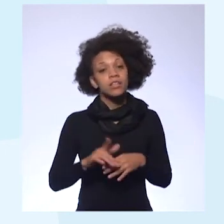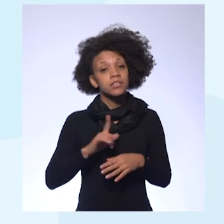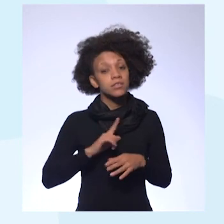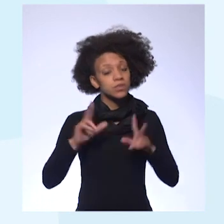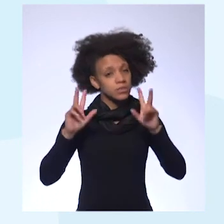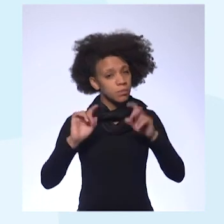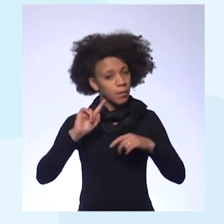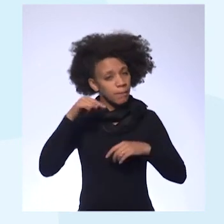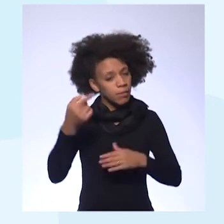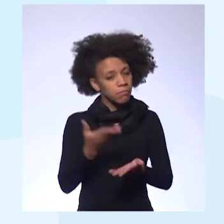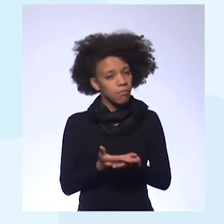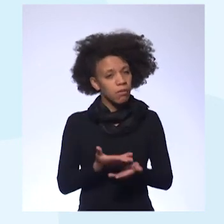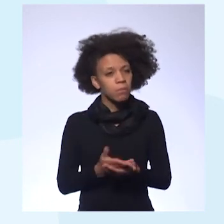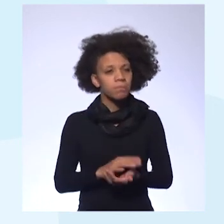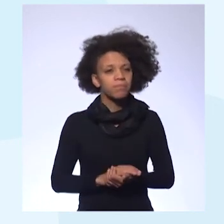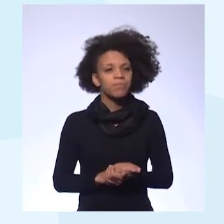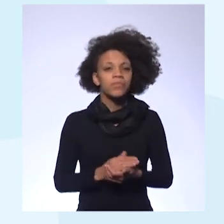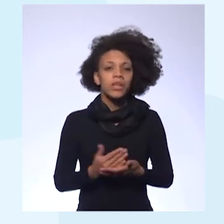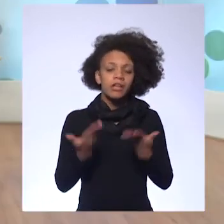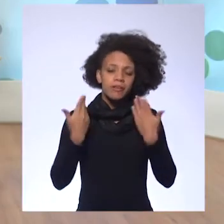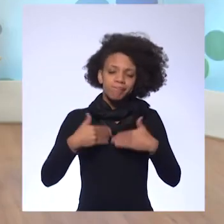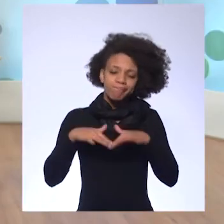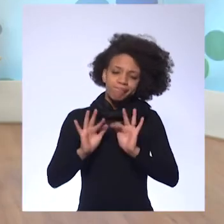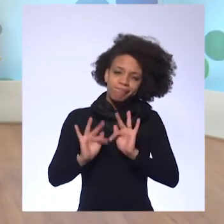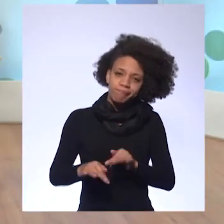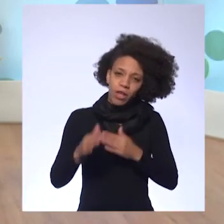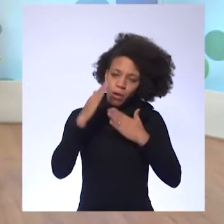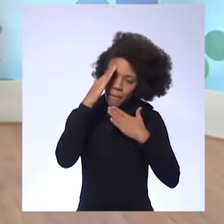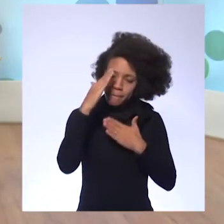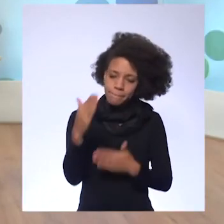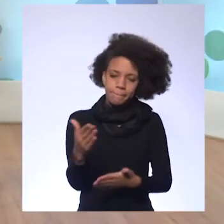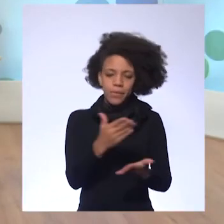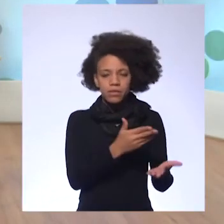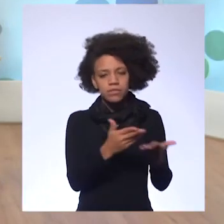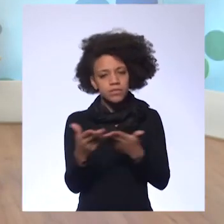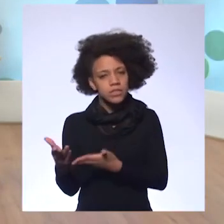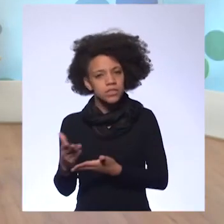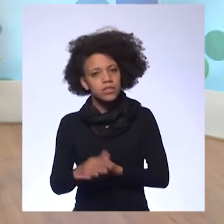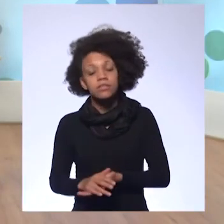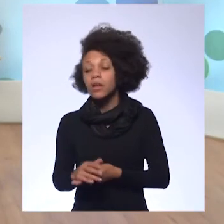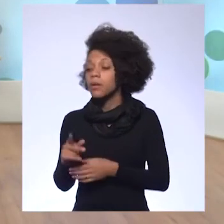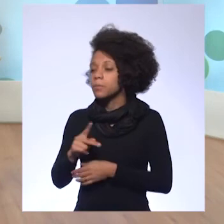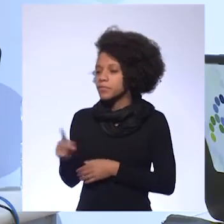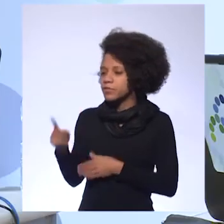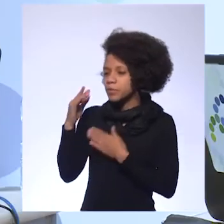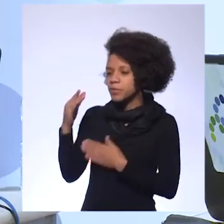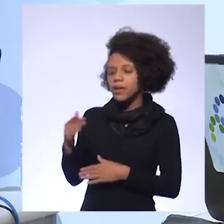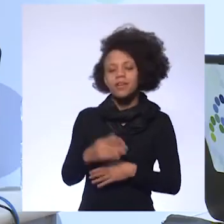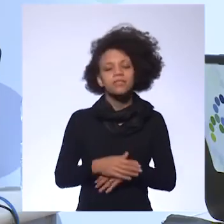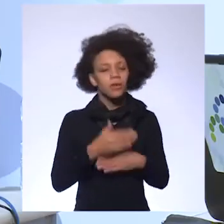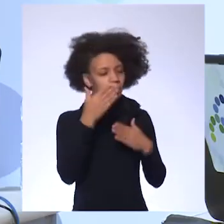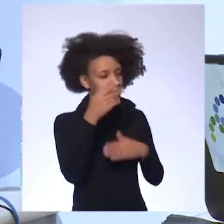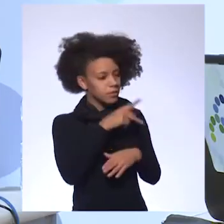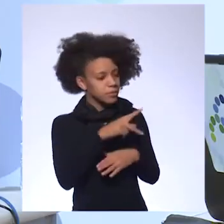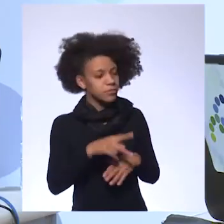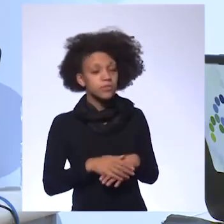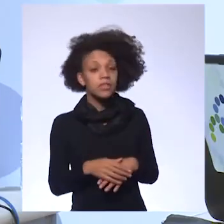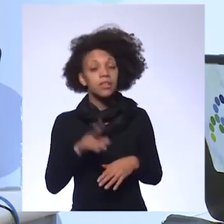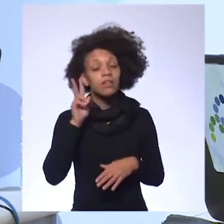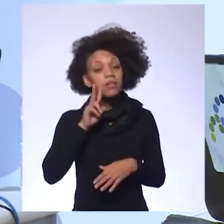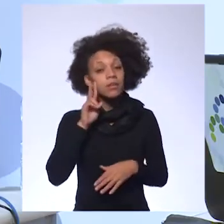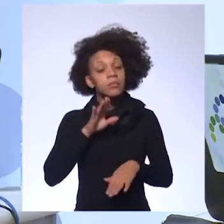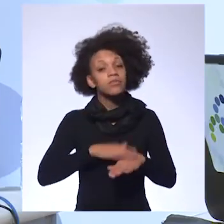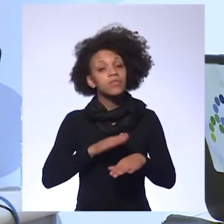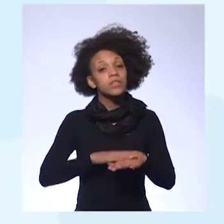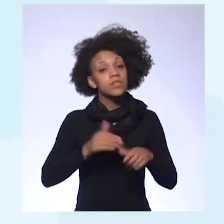nossa próxima aula. Nós vamos ficando por aqui, eu agradeço a presença, professora. Muito obrigada, professora Milene. Lembrem-se de